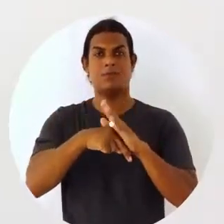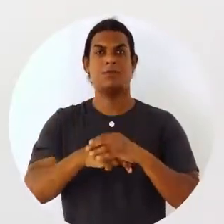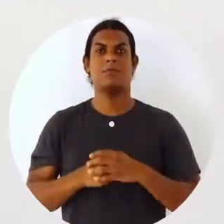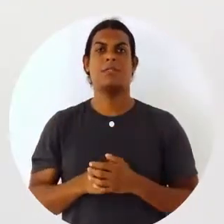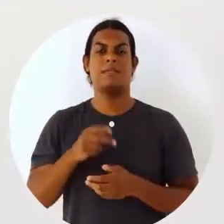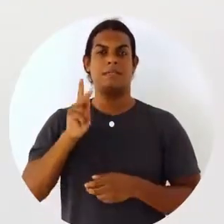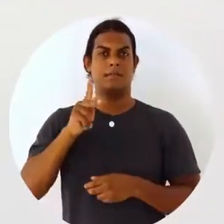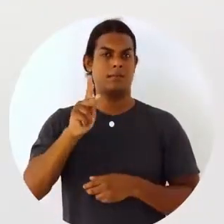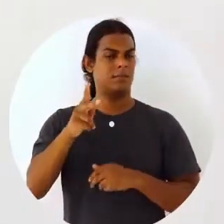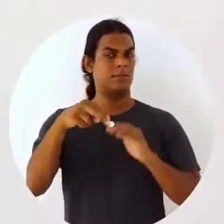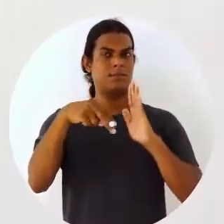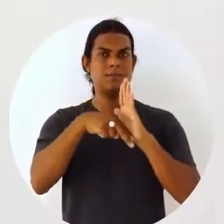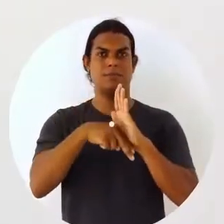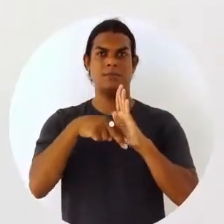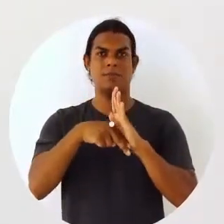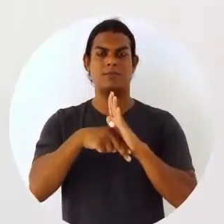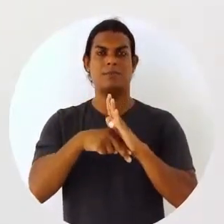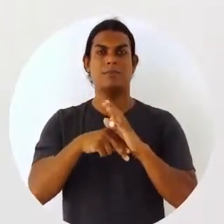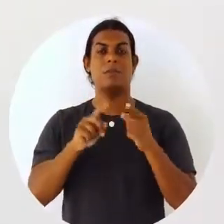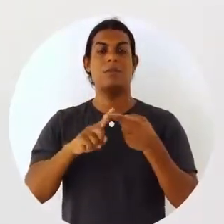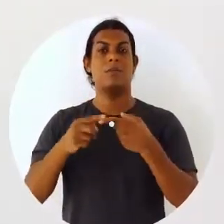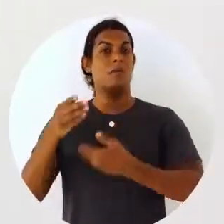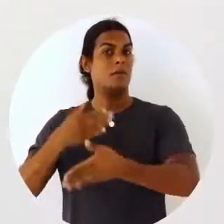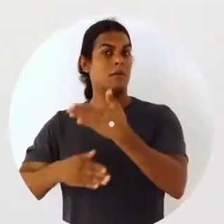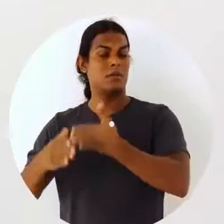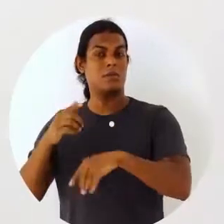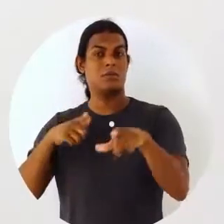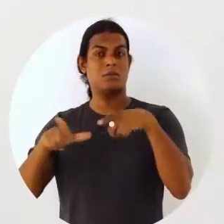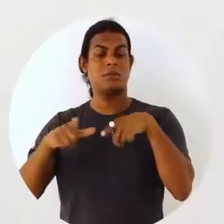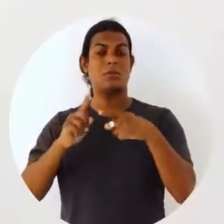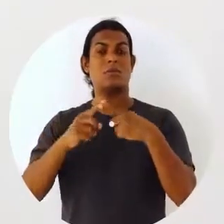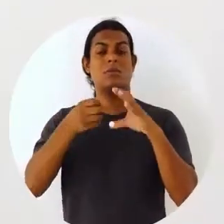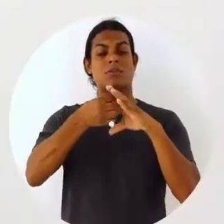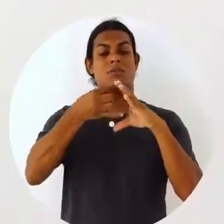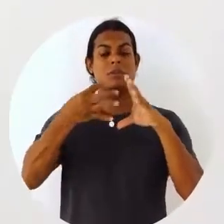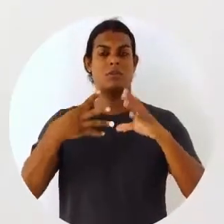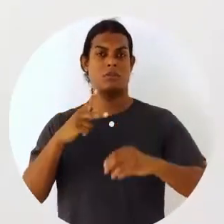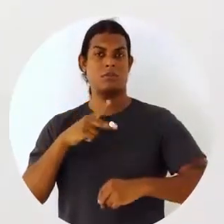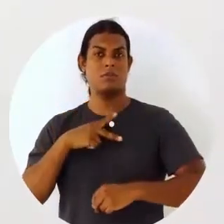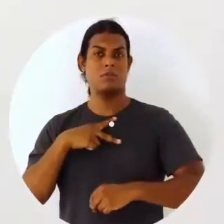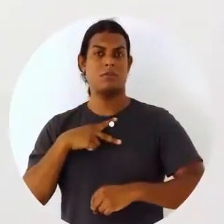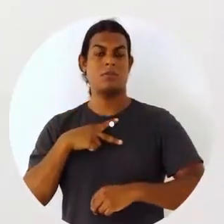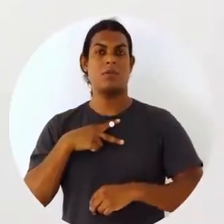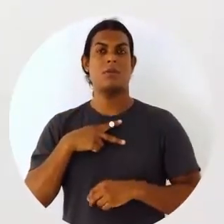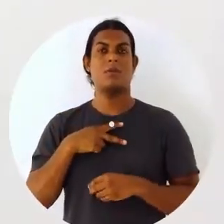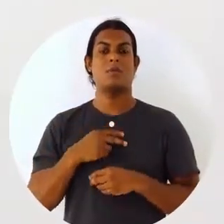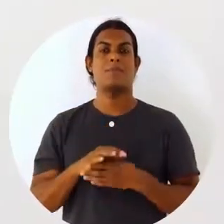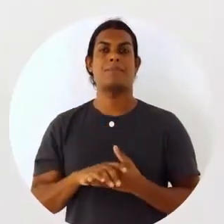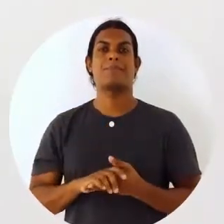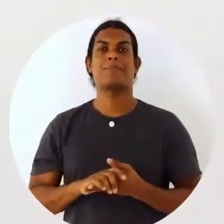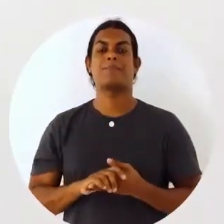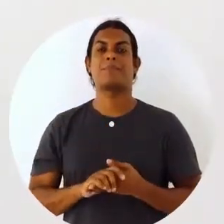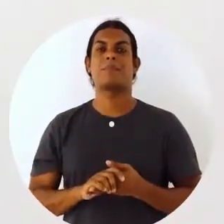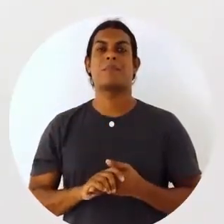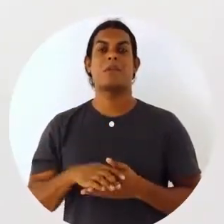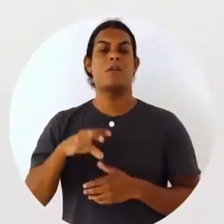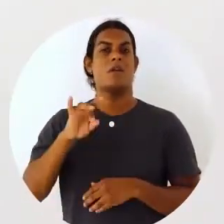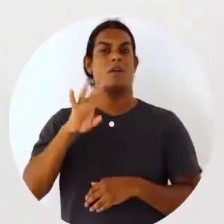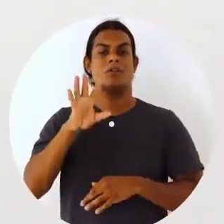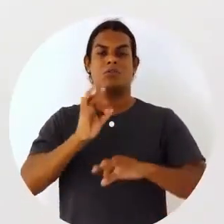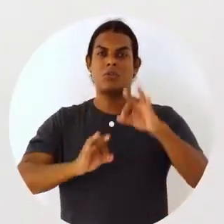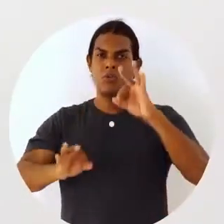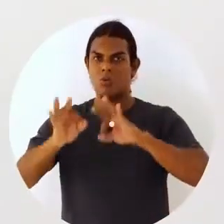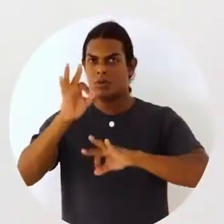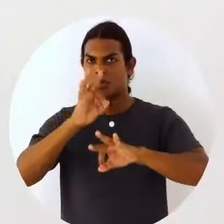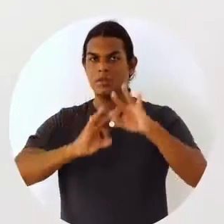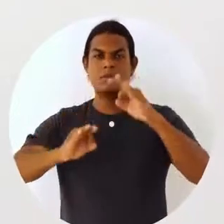a minha função como trabalhador e as minhas características pessoais. O ponto da burocracia era profissionalizar esse processo, ou seja, deixar